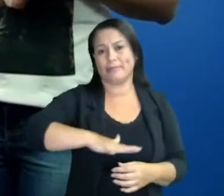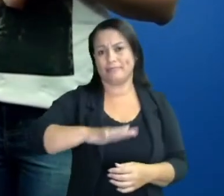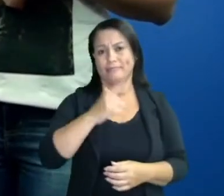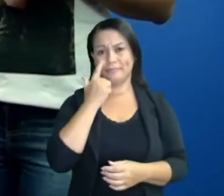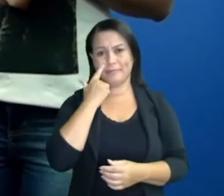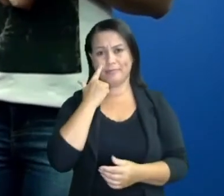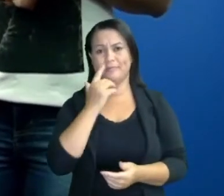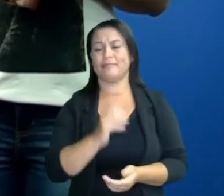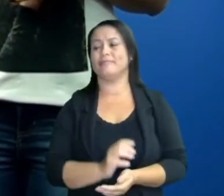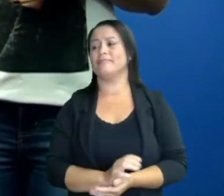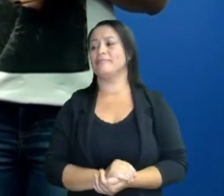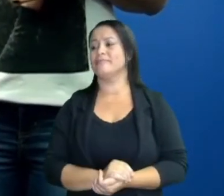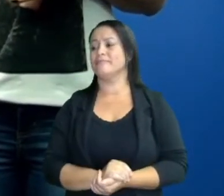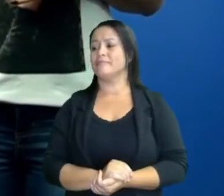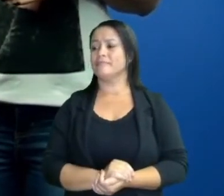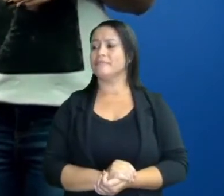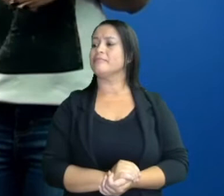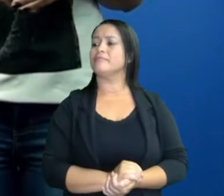frente